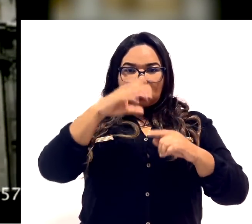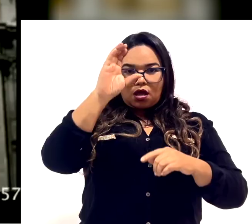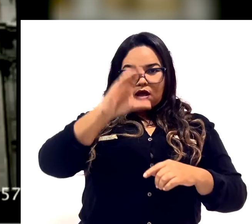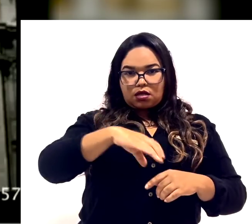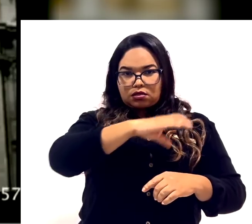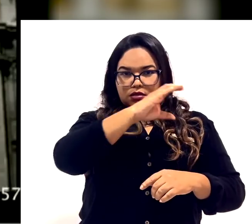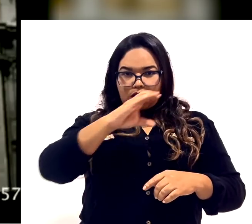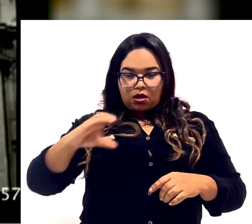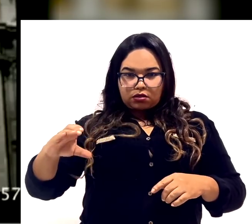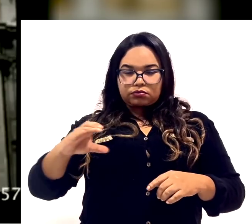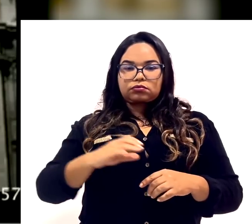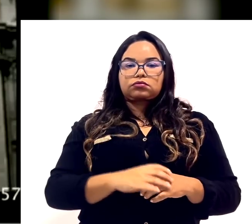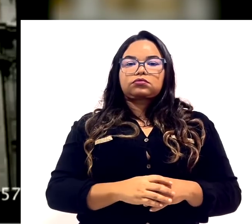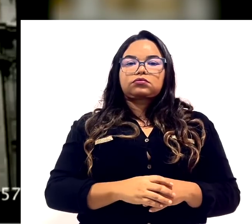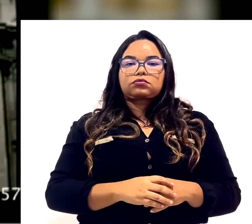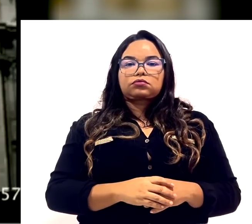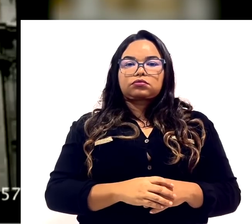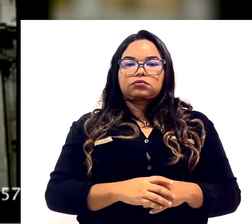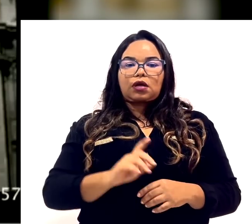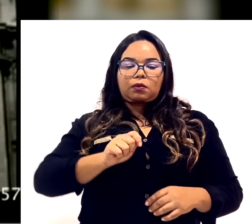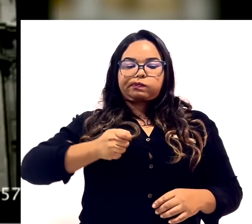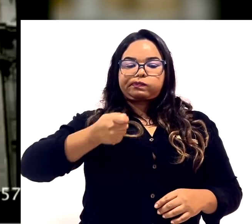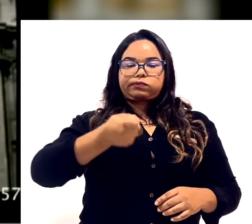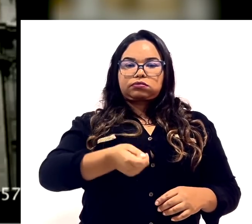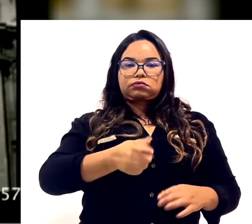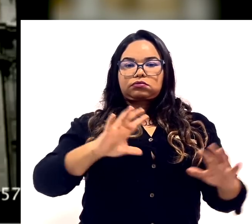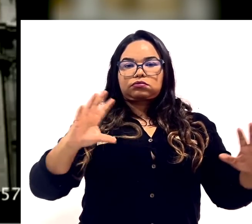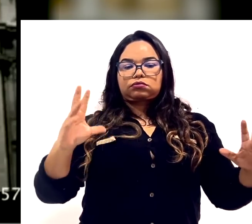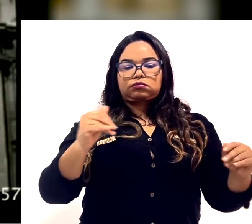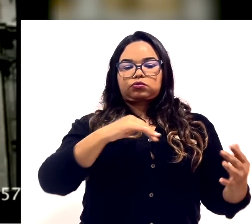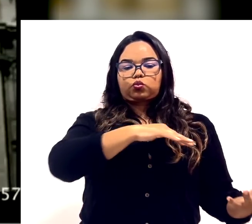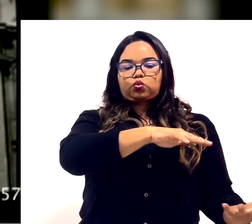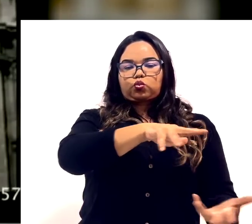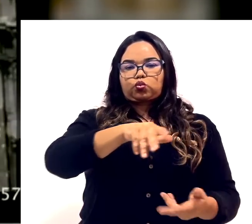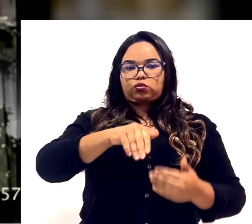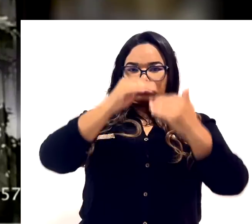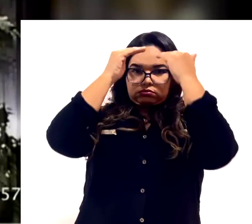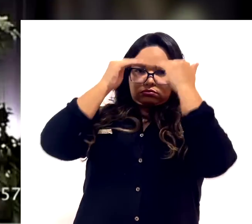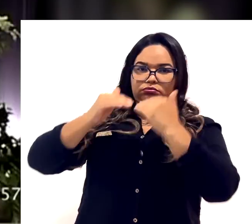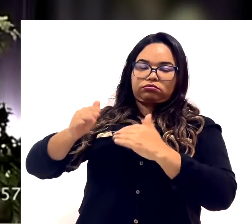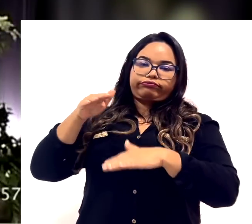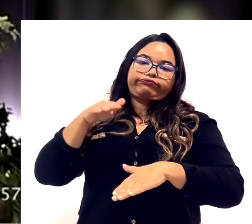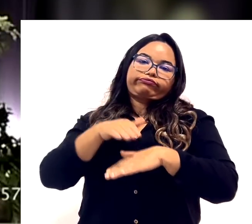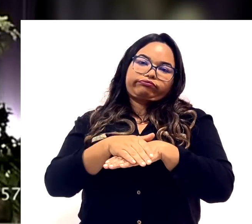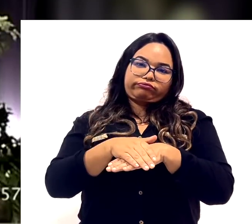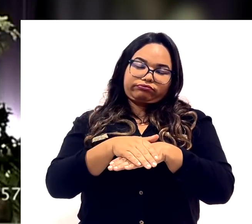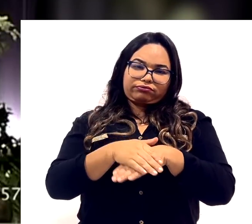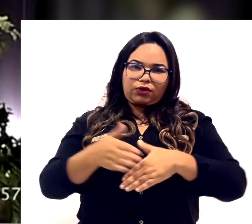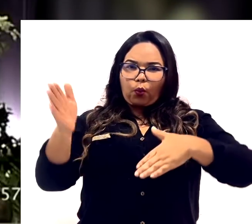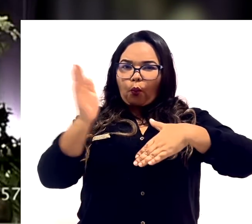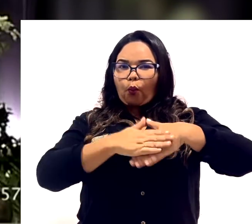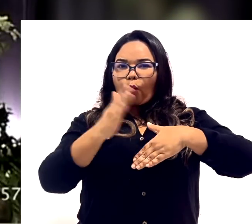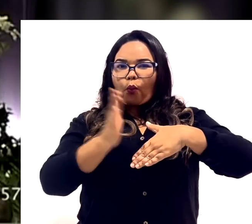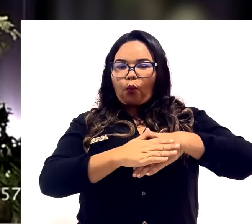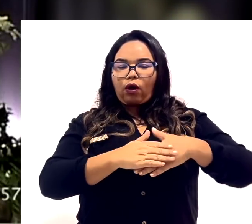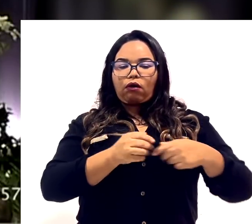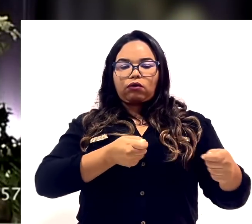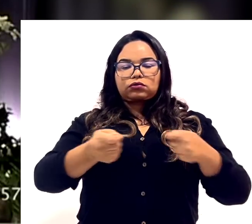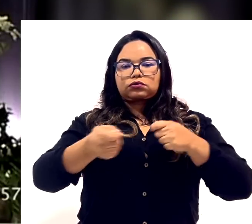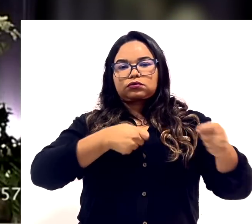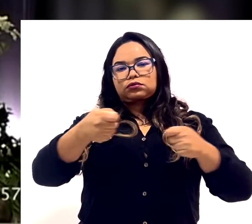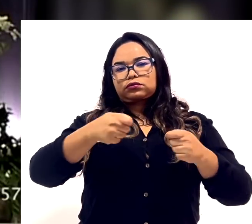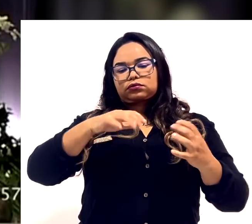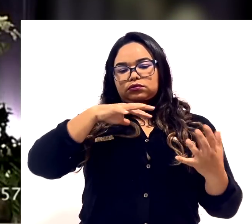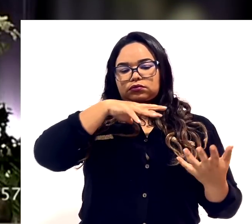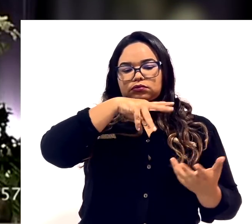Pontífice Romana detém a primazia sobre o mundo inteiro. Agora, esse poder tomaria finalmente o controle do mundo inteiro.